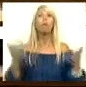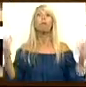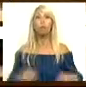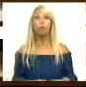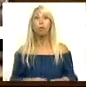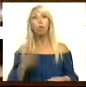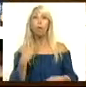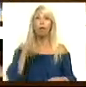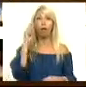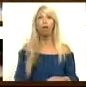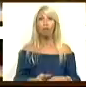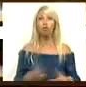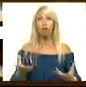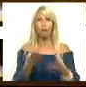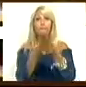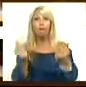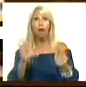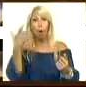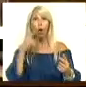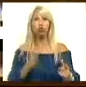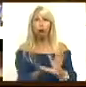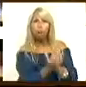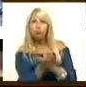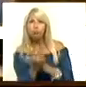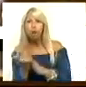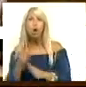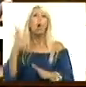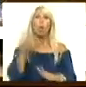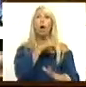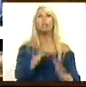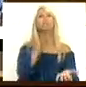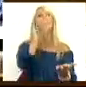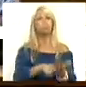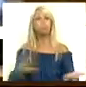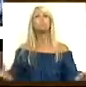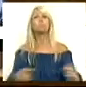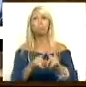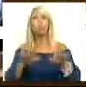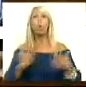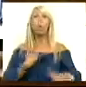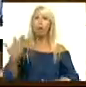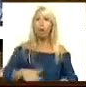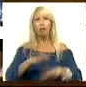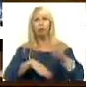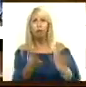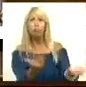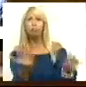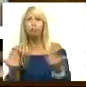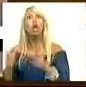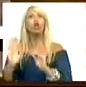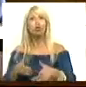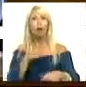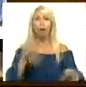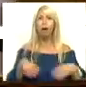da matéria? Quando a exploração já existir? Quando a licença ou os direitos de exploração já forem efetivos. Neste momento,